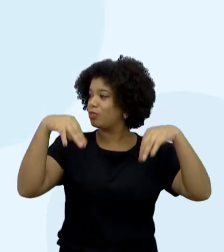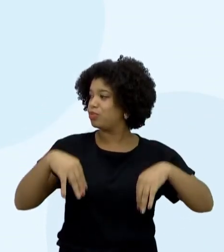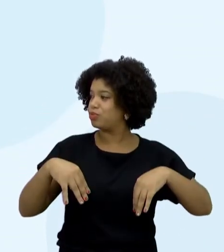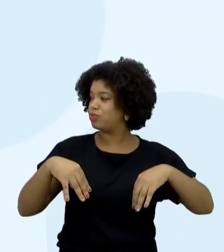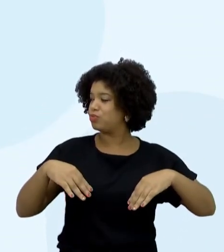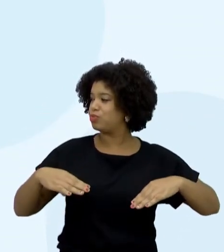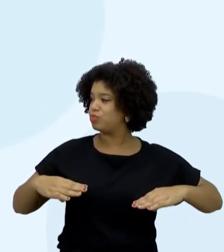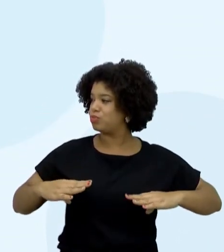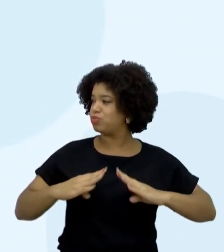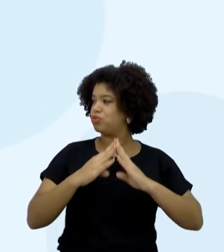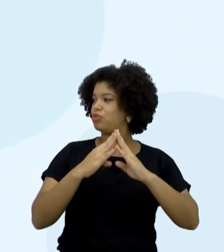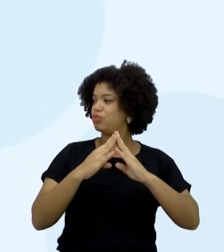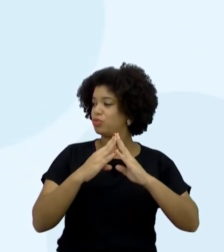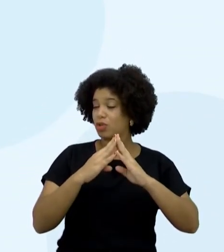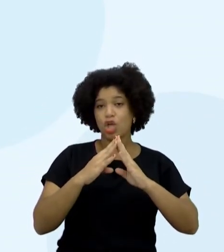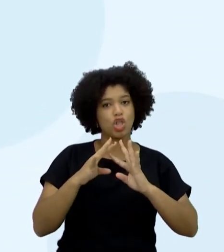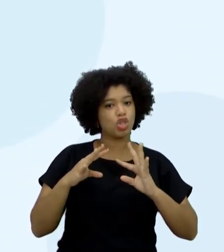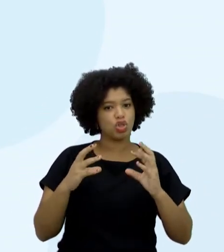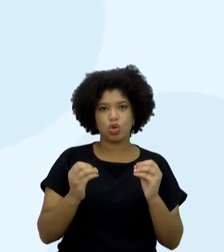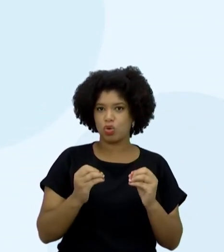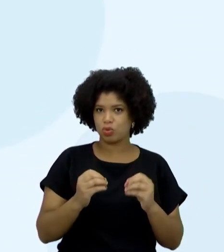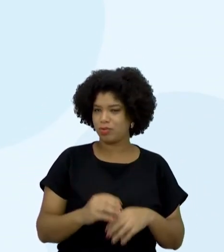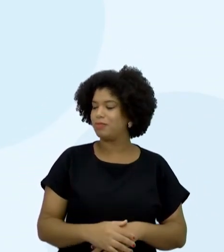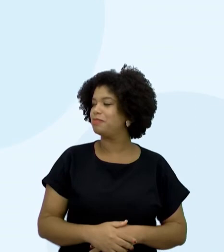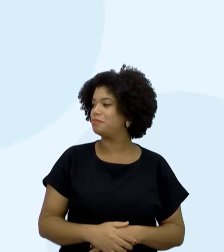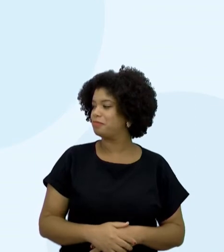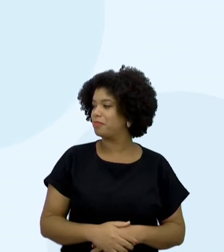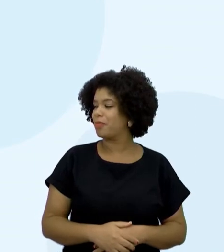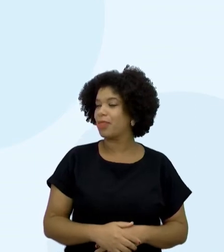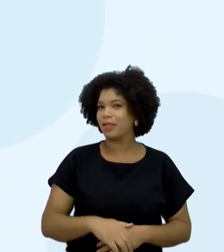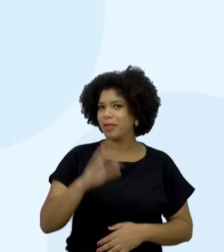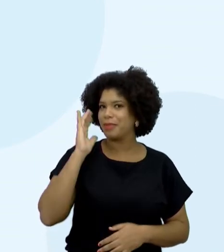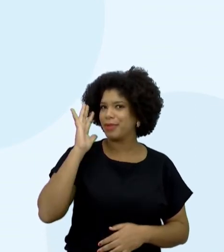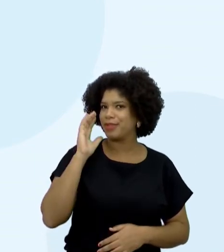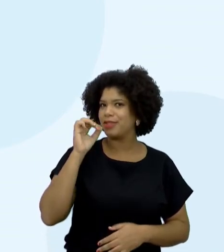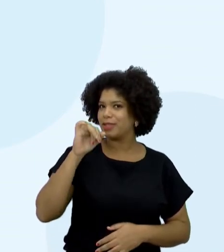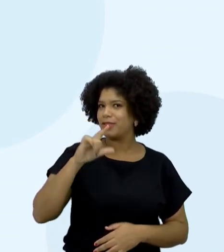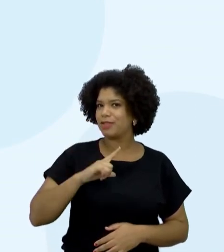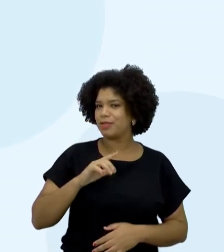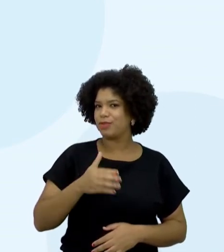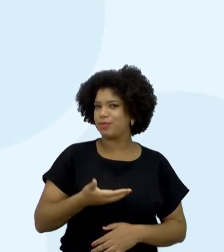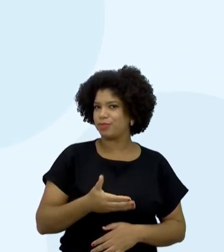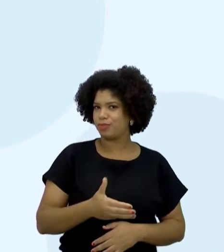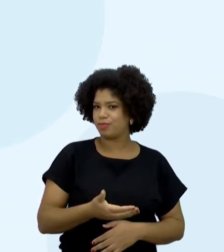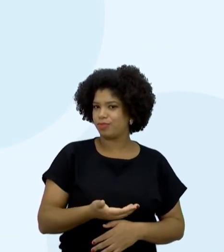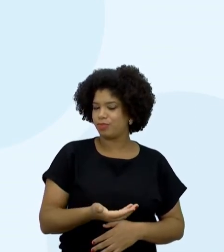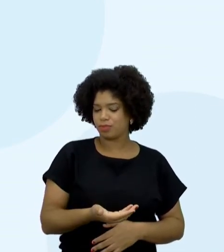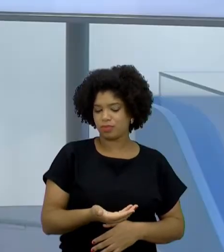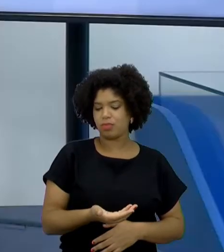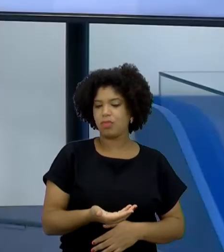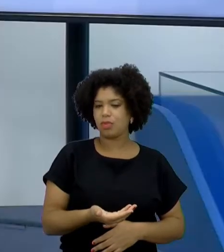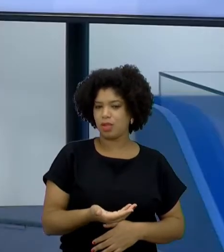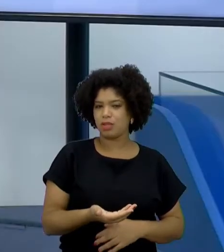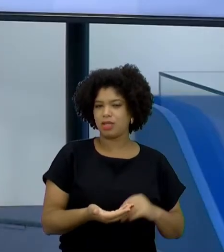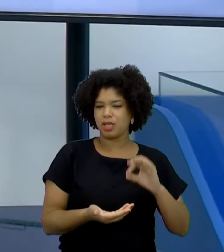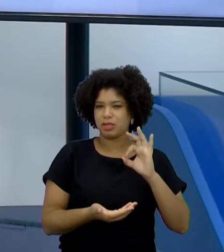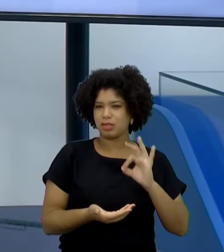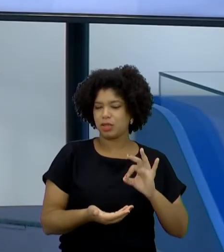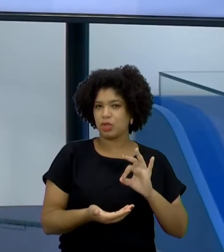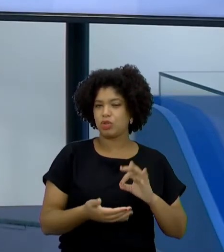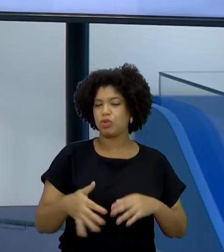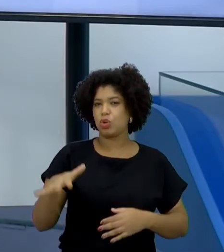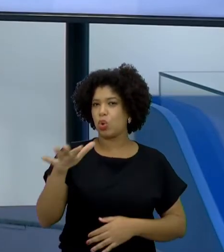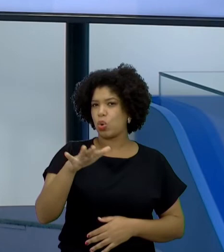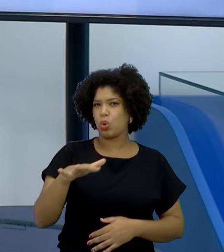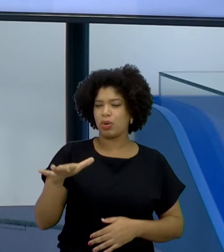ali no foco. Logo, se você tiver esse espelho posicionado a pino numa